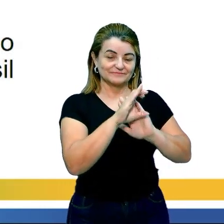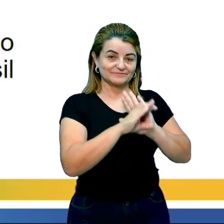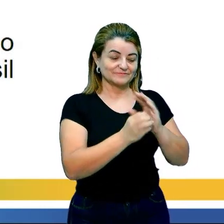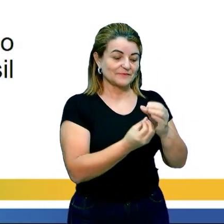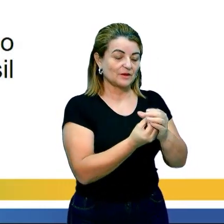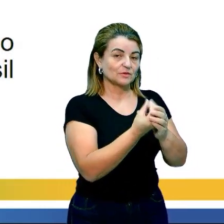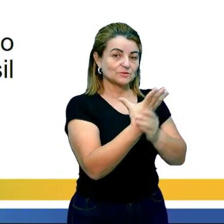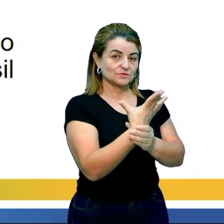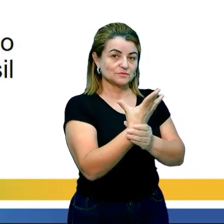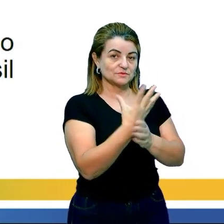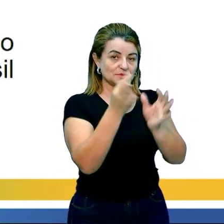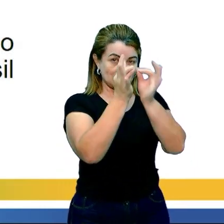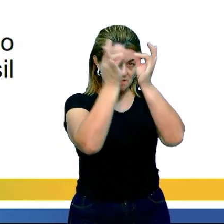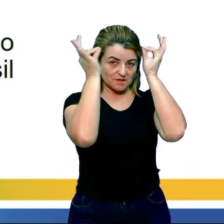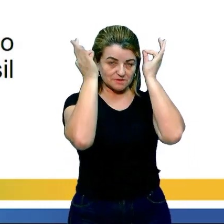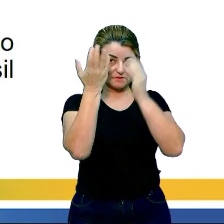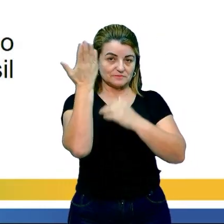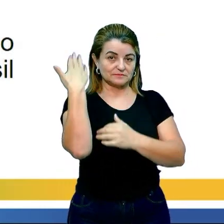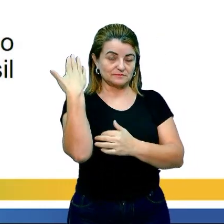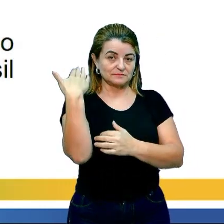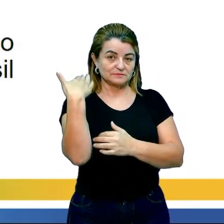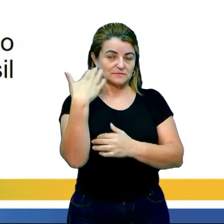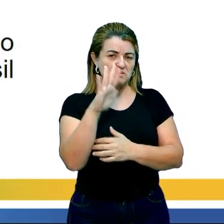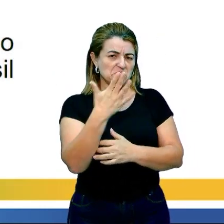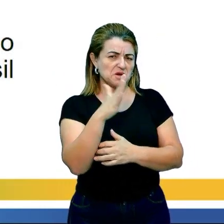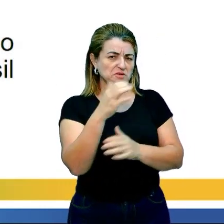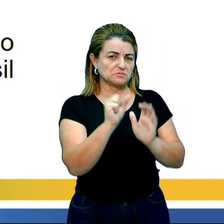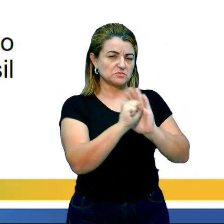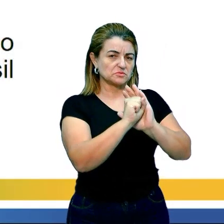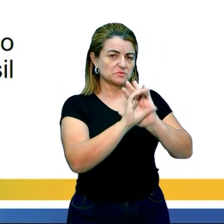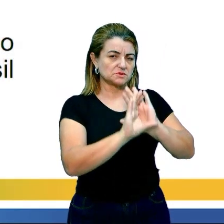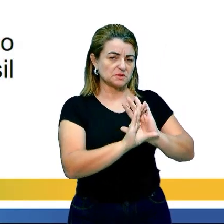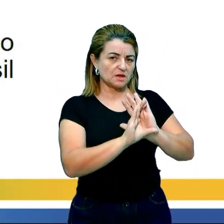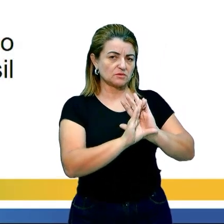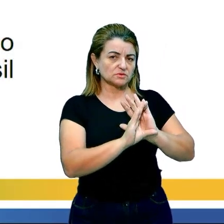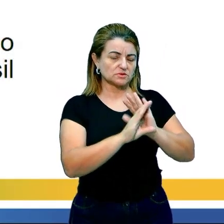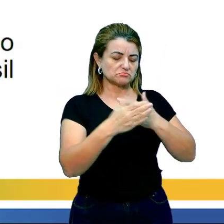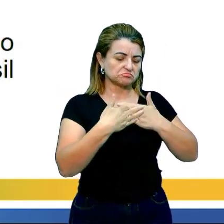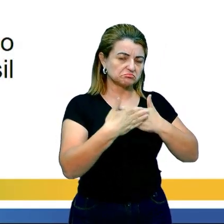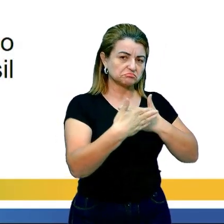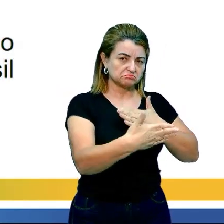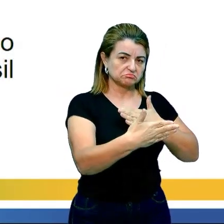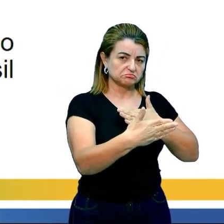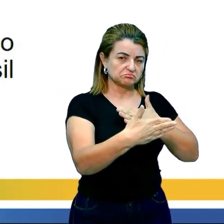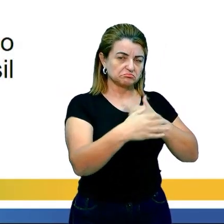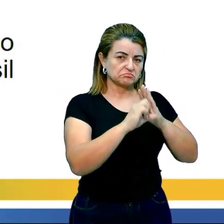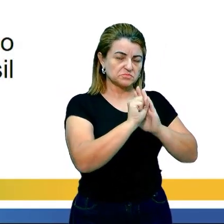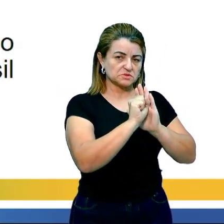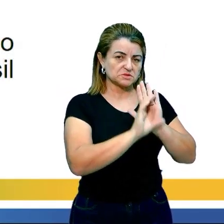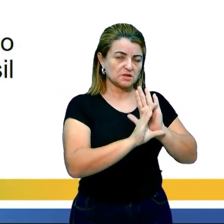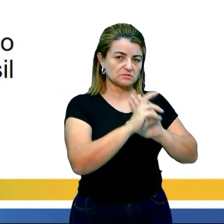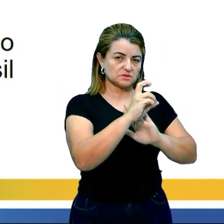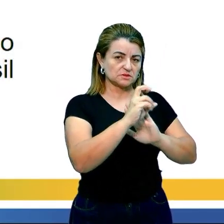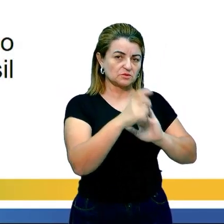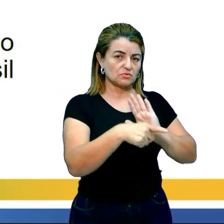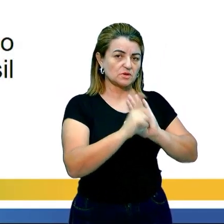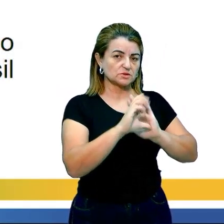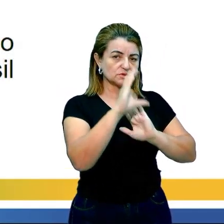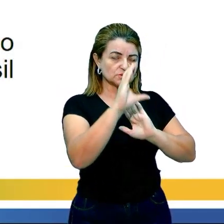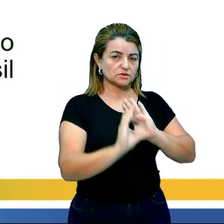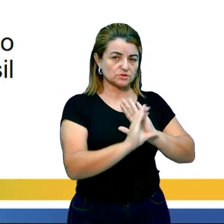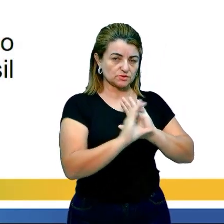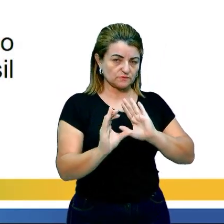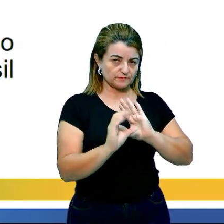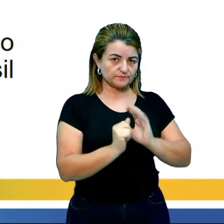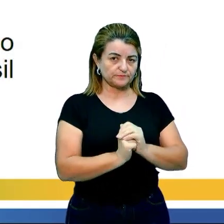surgido na Grécia antiga por cerca de um século a partir dos meados do século V antes de Cristo